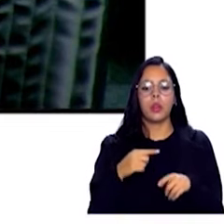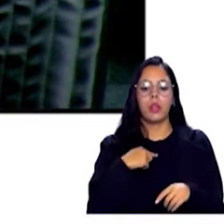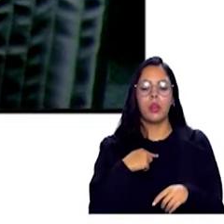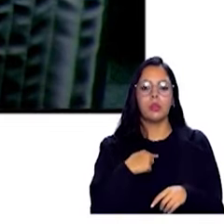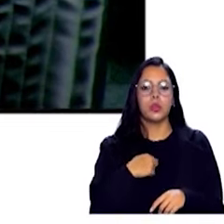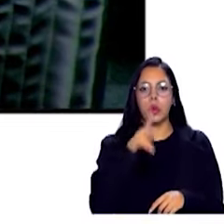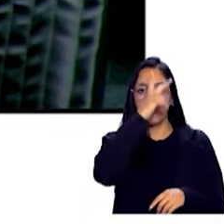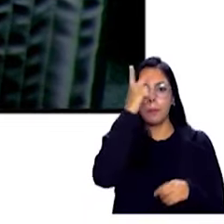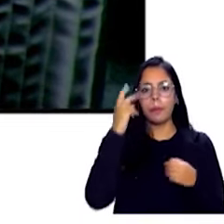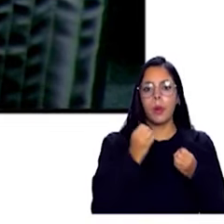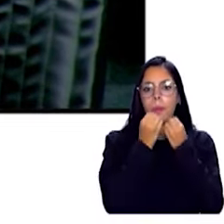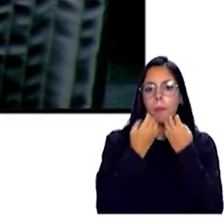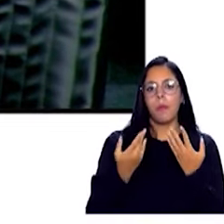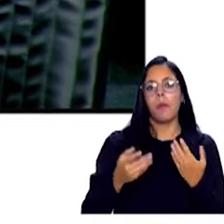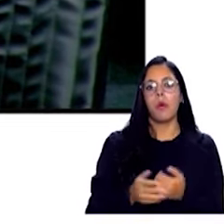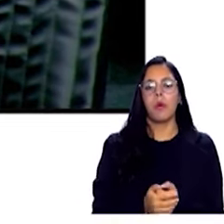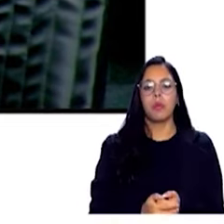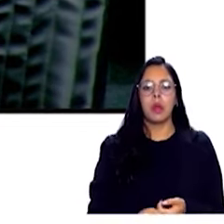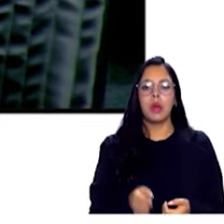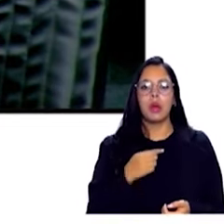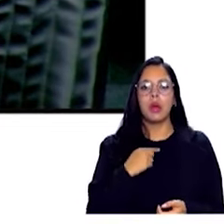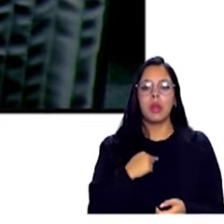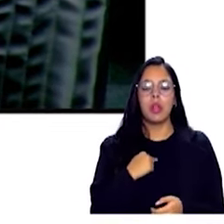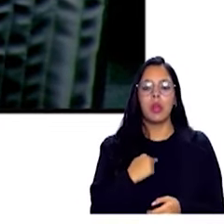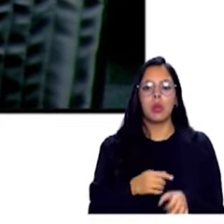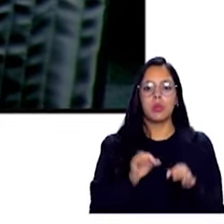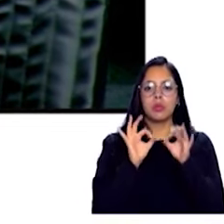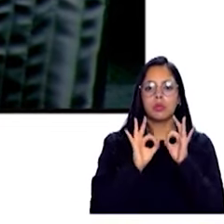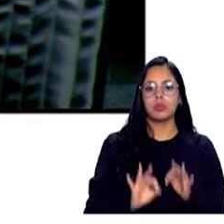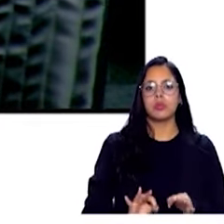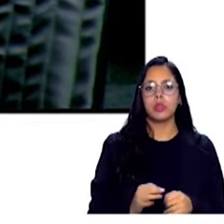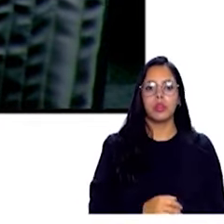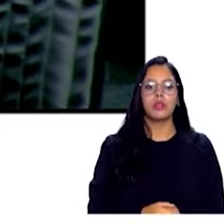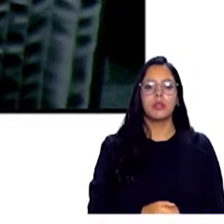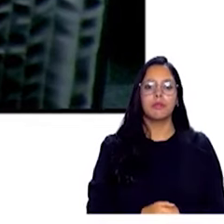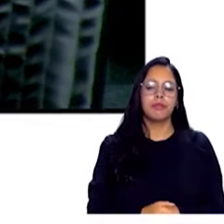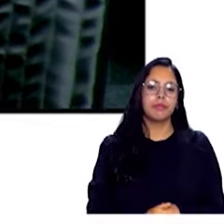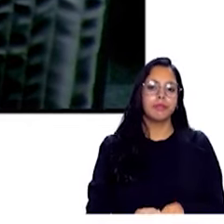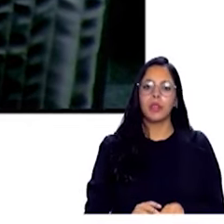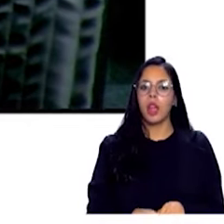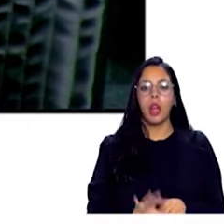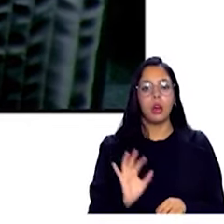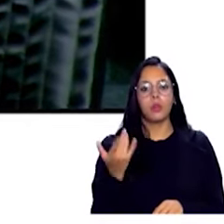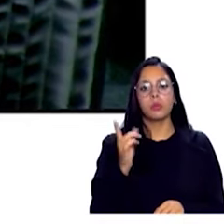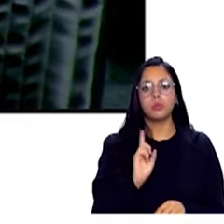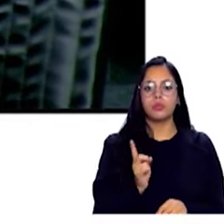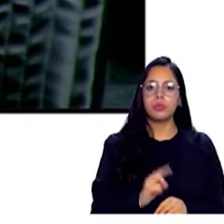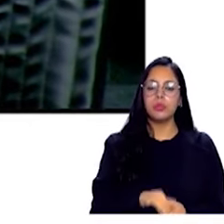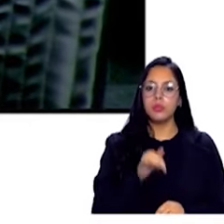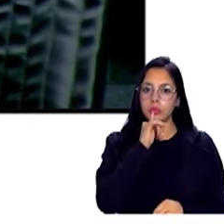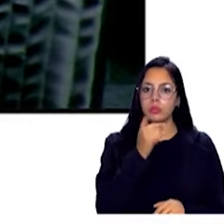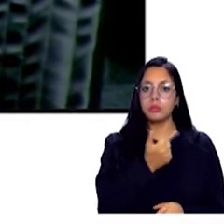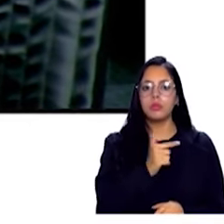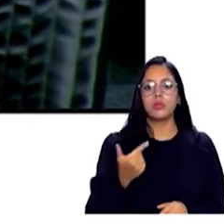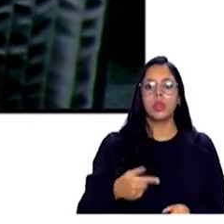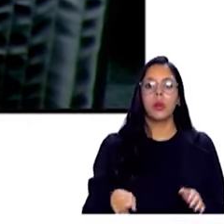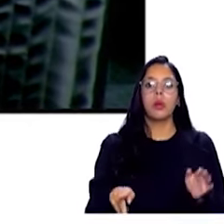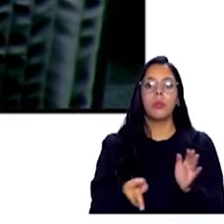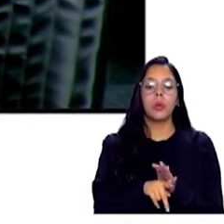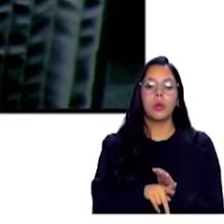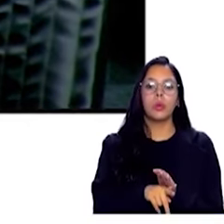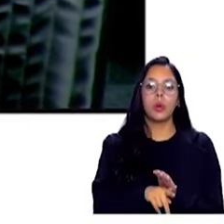eu sou uma pessoa honesta eu não vou mais fazer esse tipo de comportamento claro que isso não vai acontecer se não houver um mecanismo que imponha a ele a